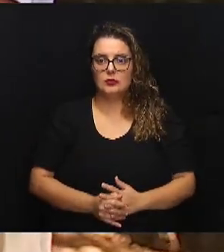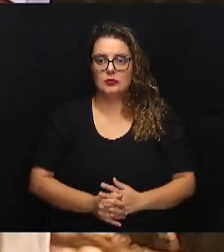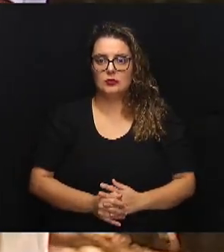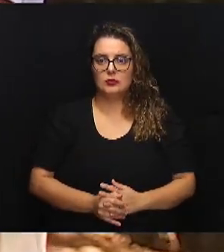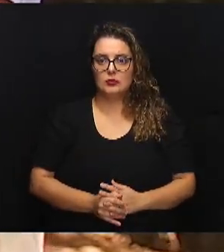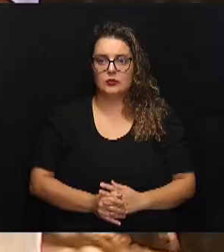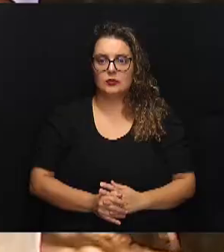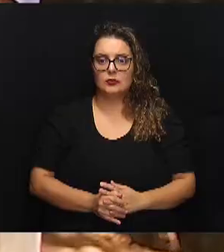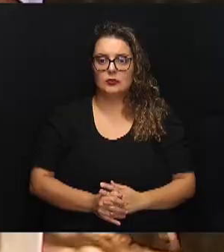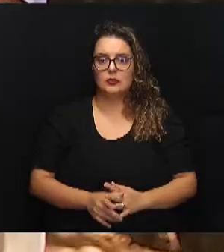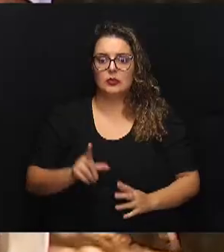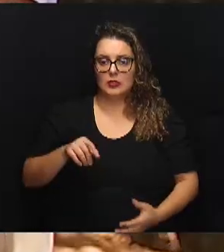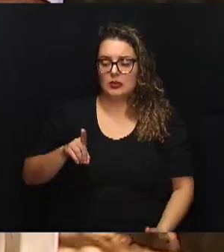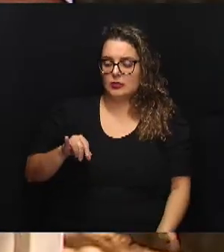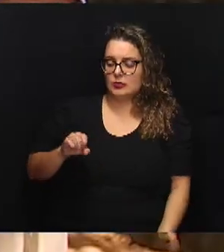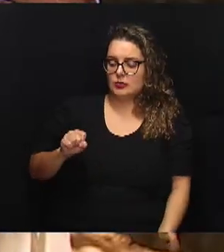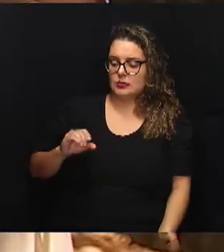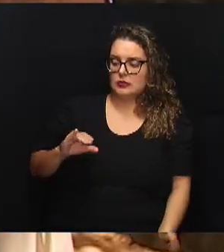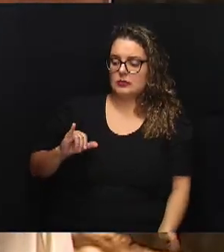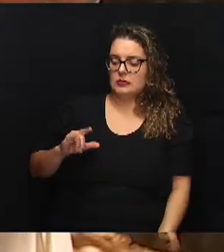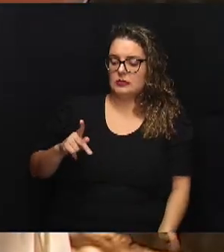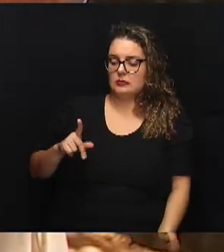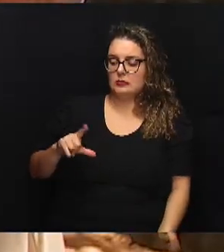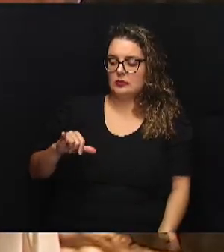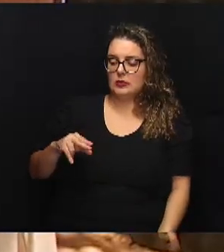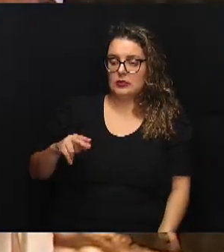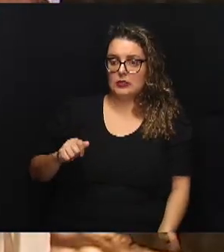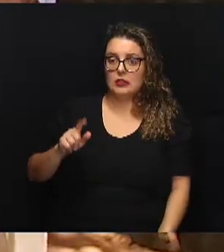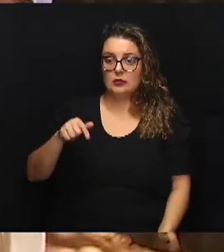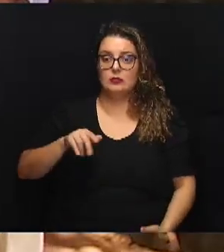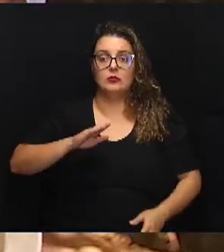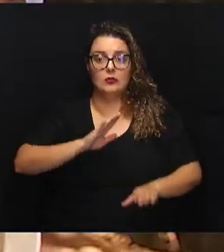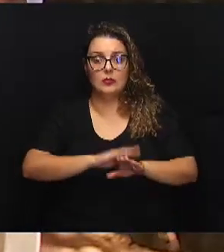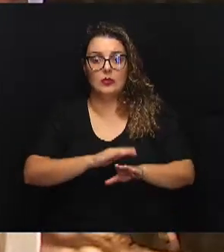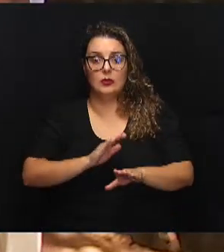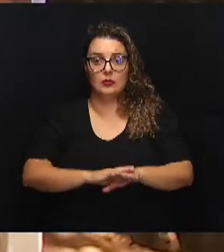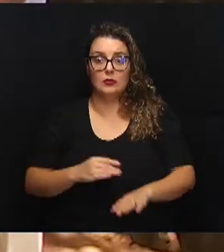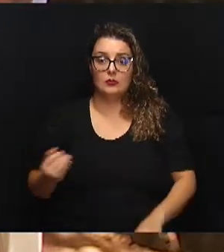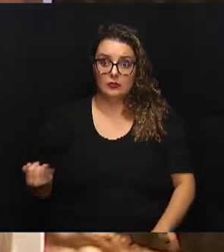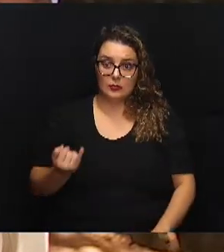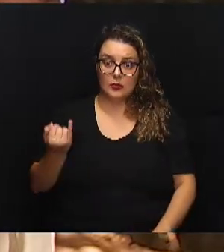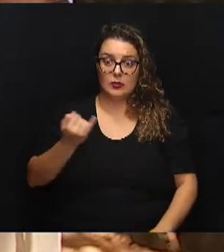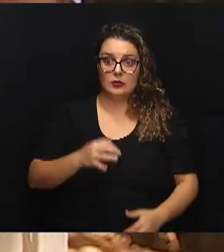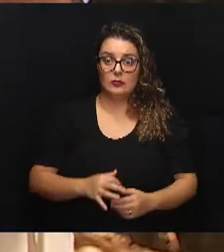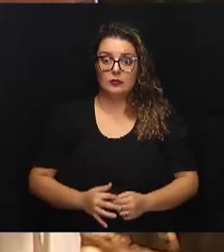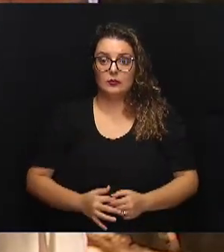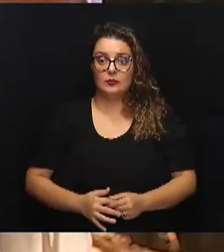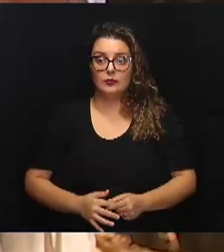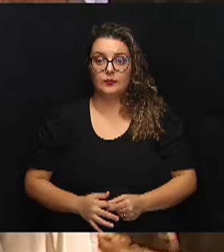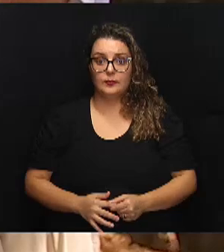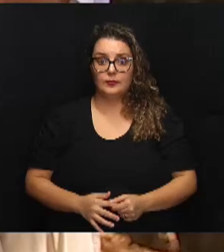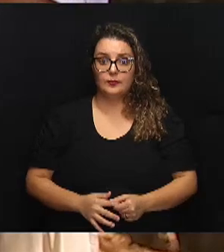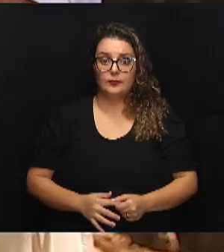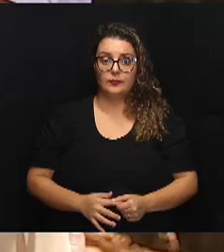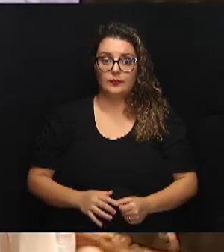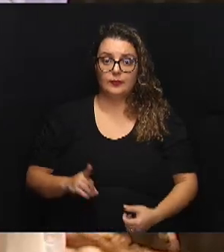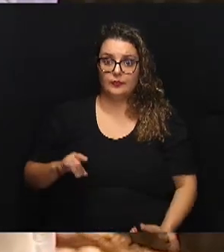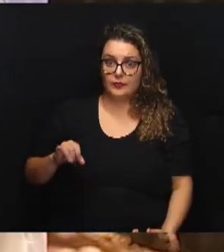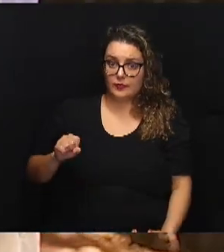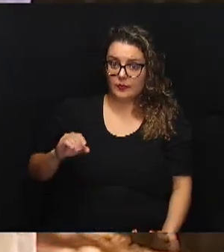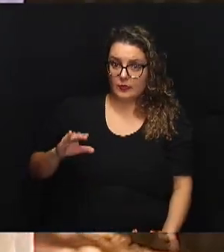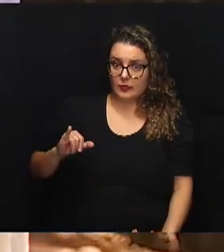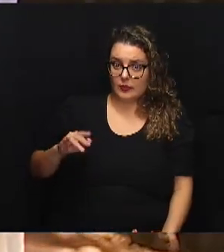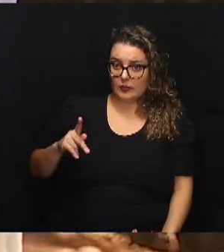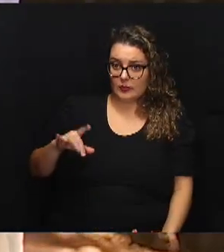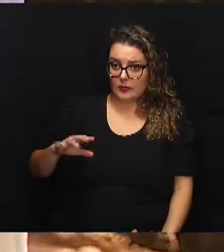Daí, então, a disciplina torna-se uma atividade indispensável. A disciplina é composta